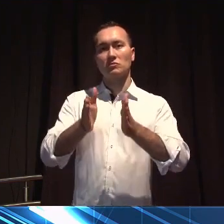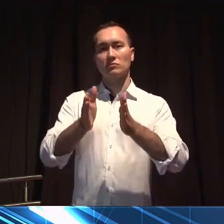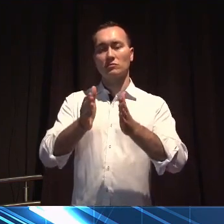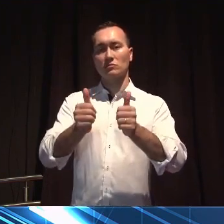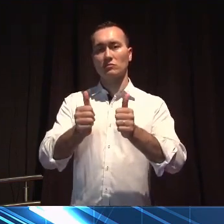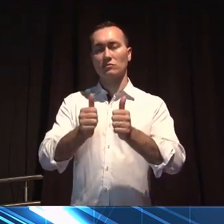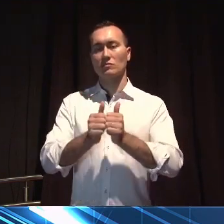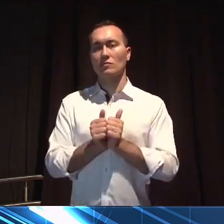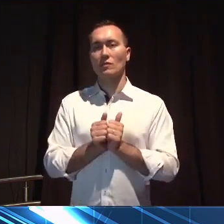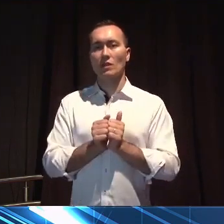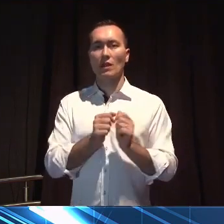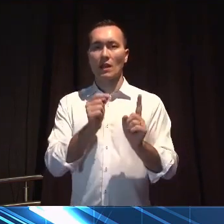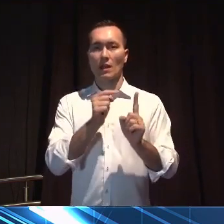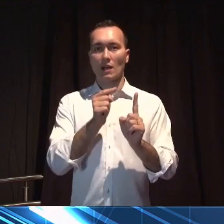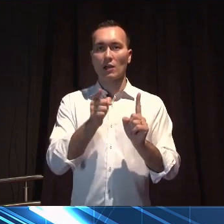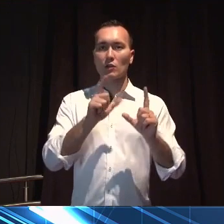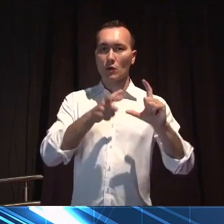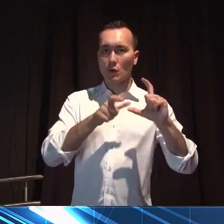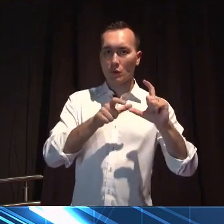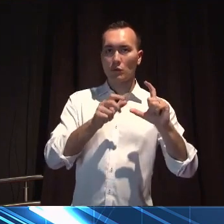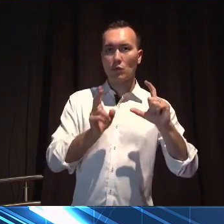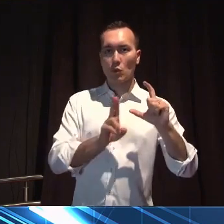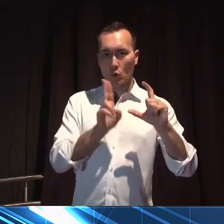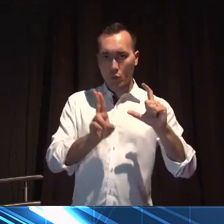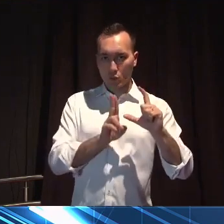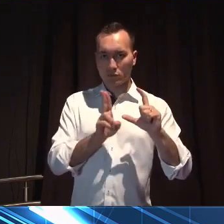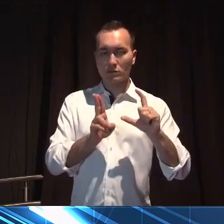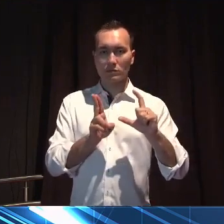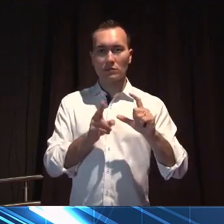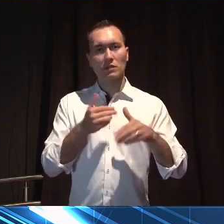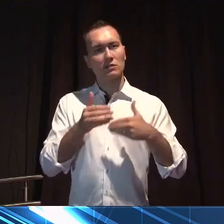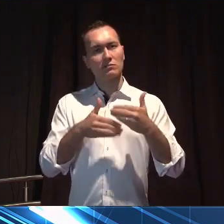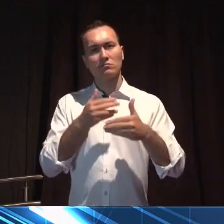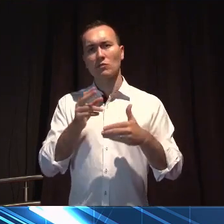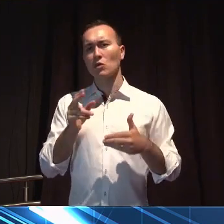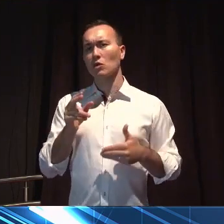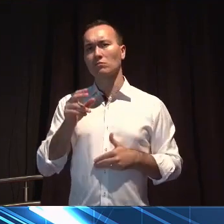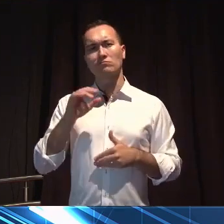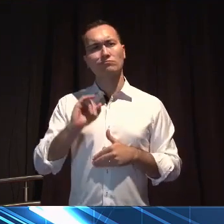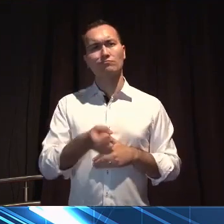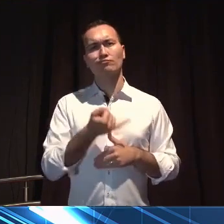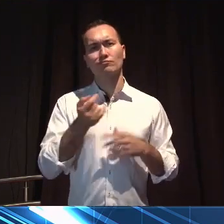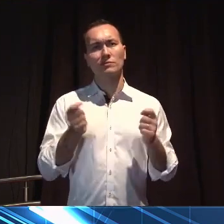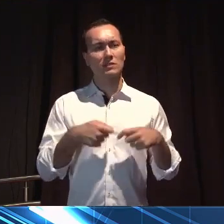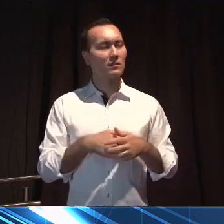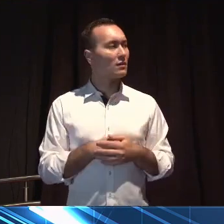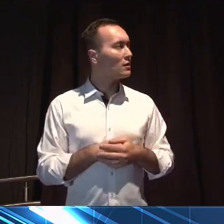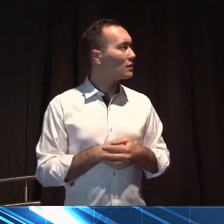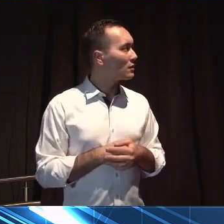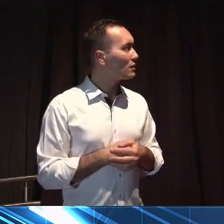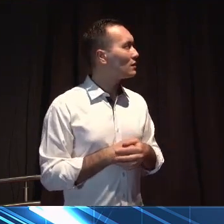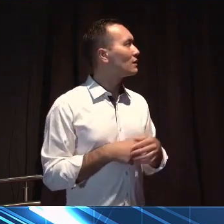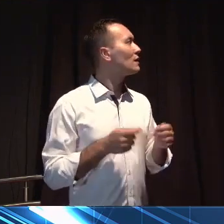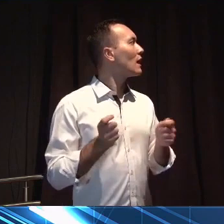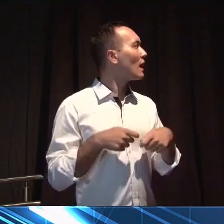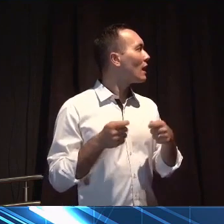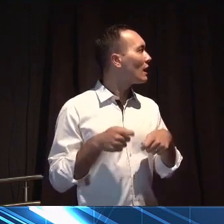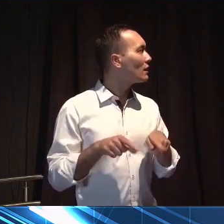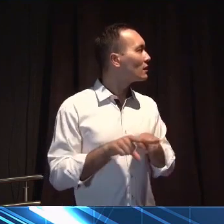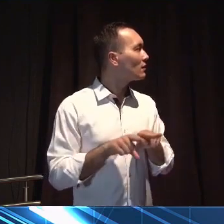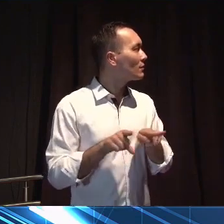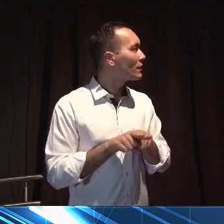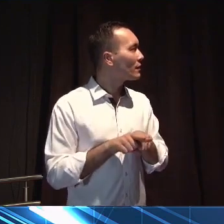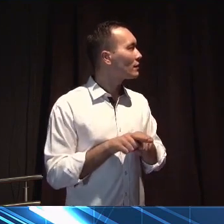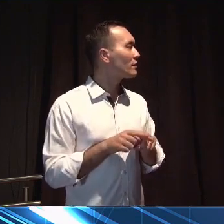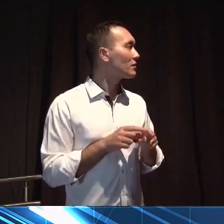dele em outras coisas, como um sidecar e tal, tu consegue tirar o maior proveito. Claro, tu pode usar threads também, é uma opção, né? A gente